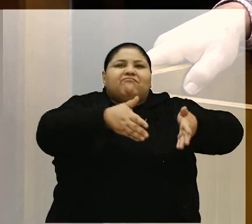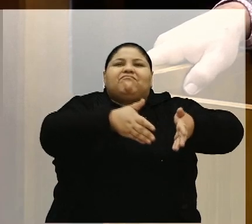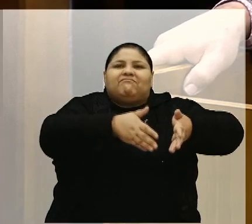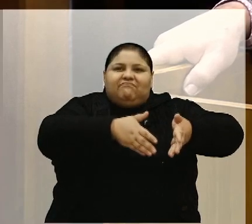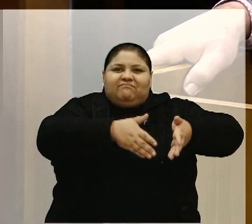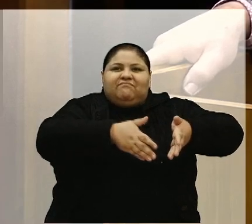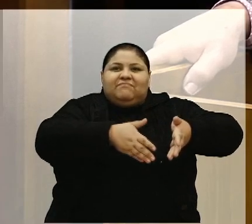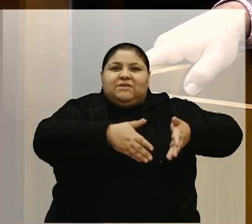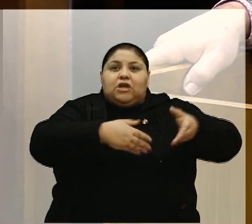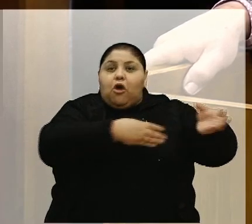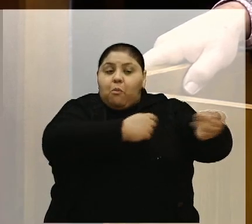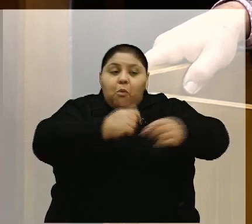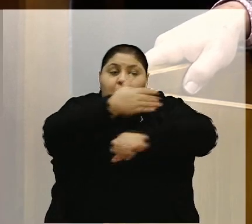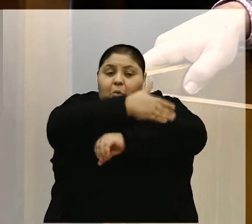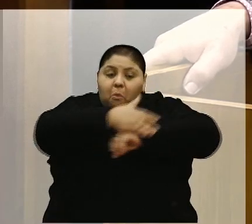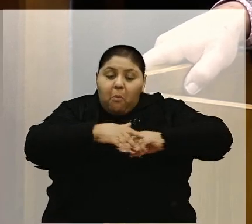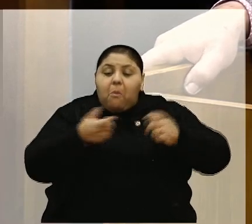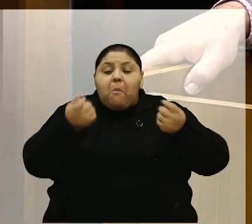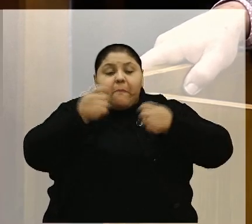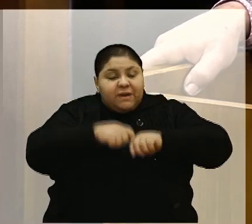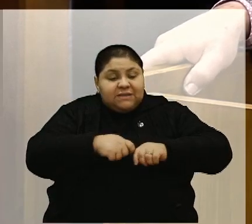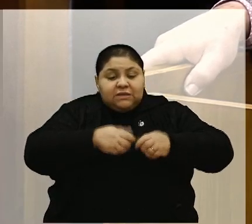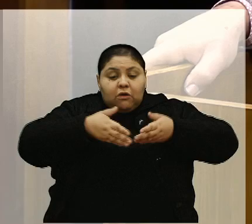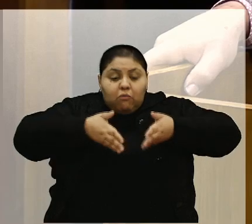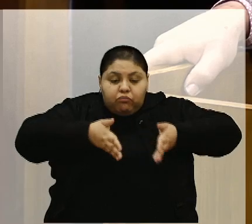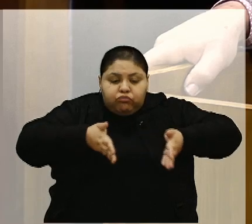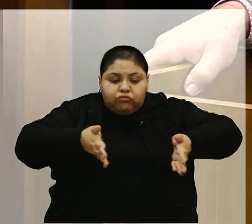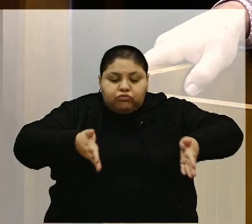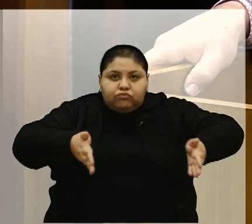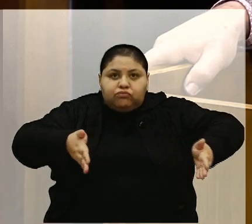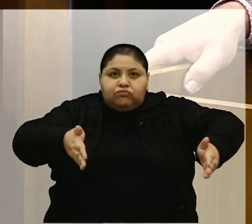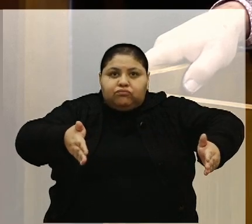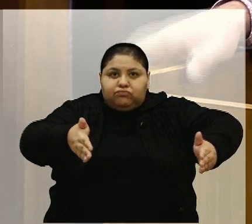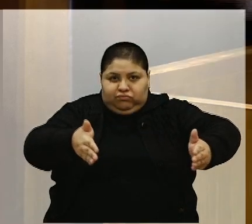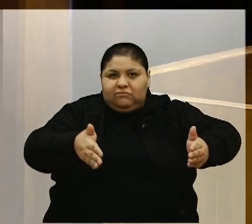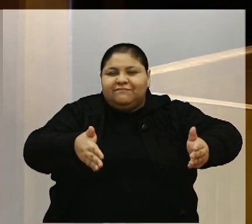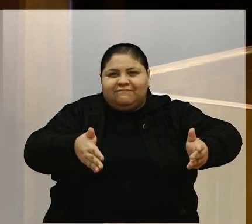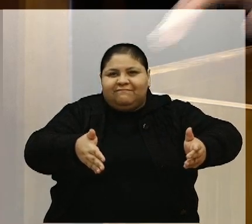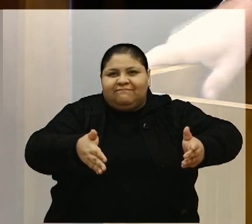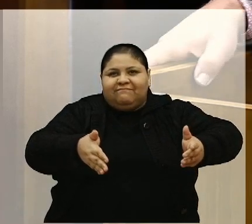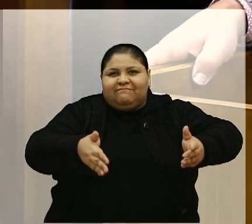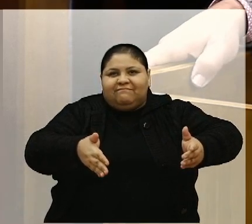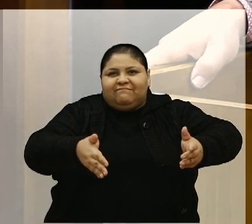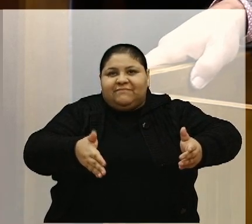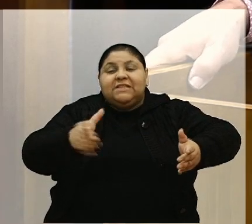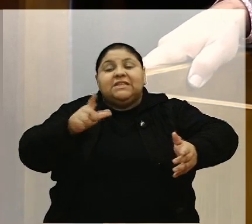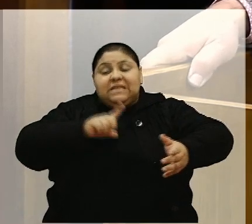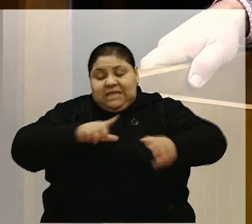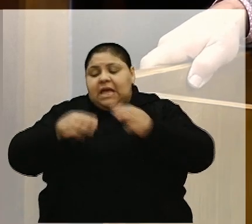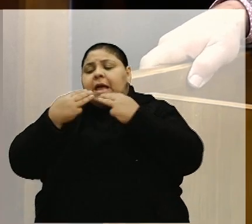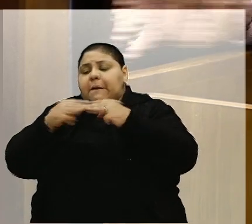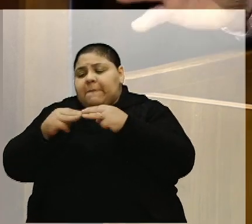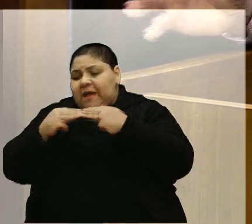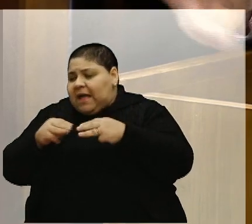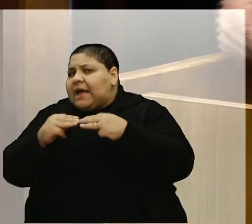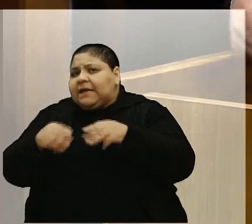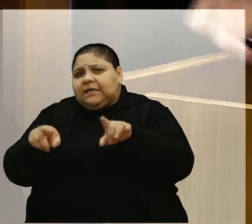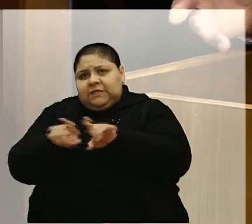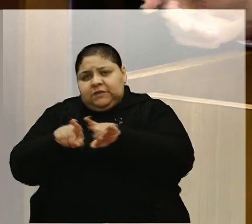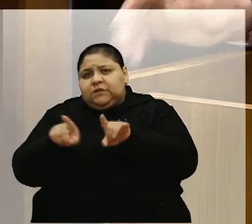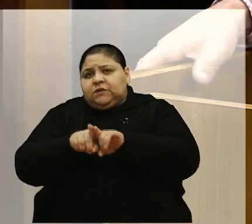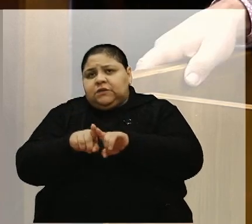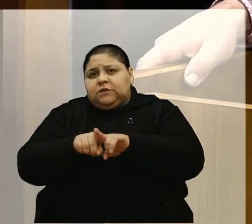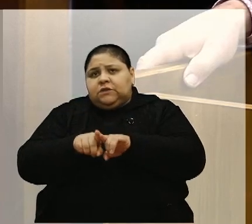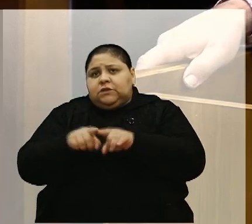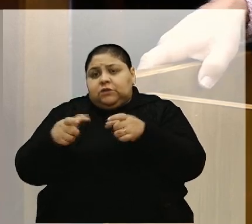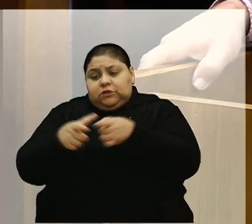Várias estradas precisam de alargamentos. Então, naquele momento, sim, tem a máquina lá, todo mundo conhece, do Gauchão, no primeiro distrito,